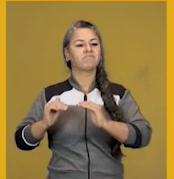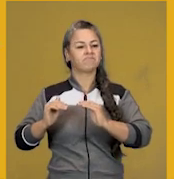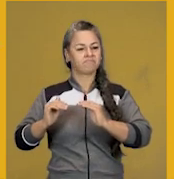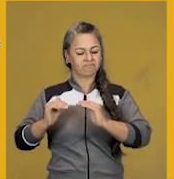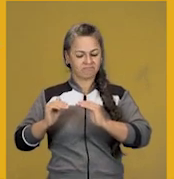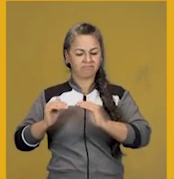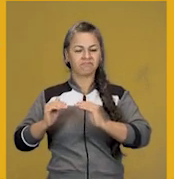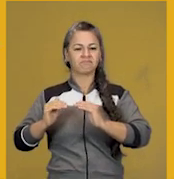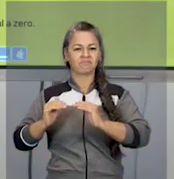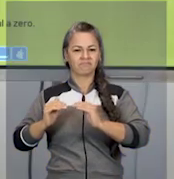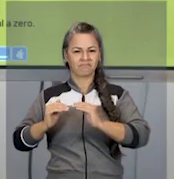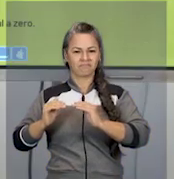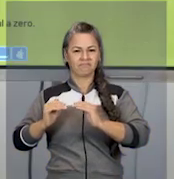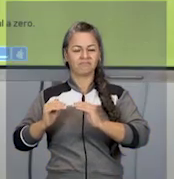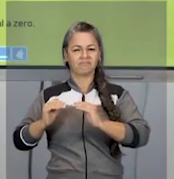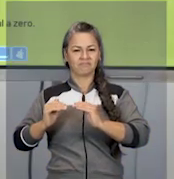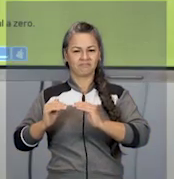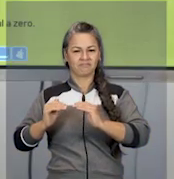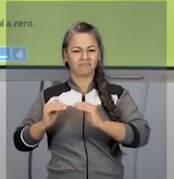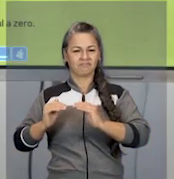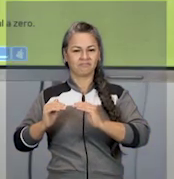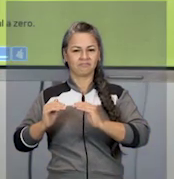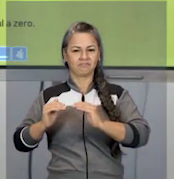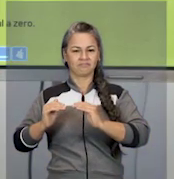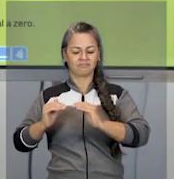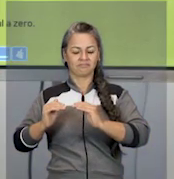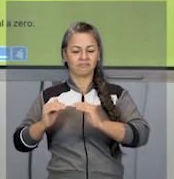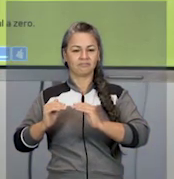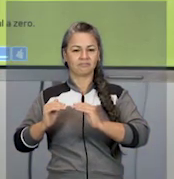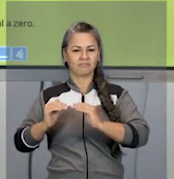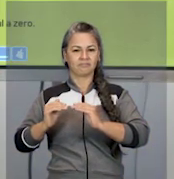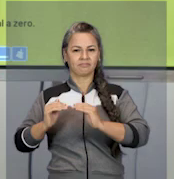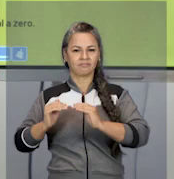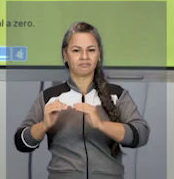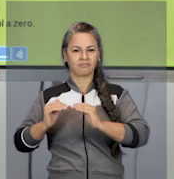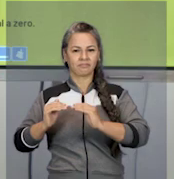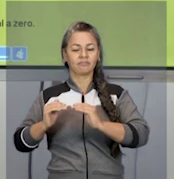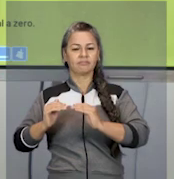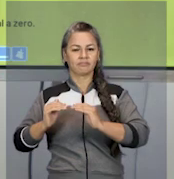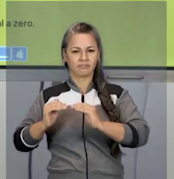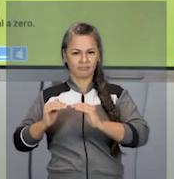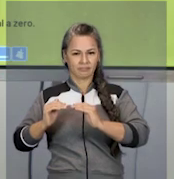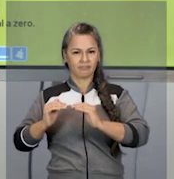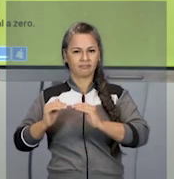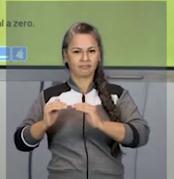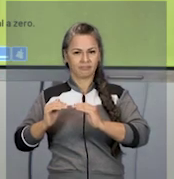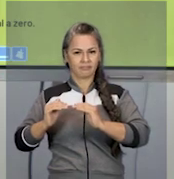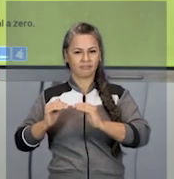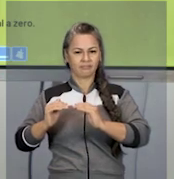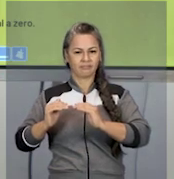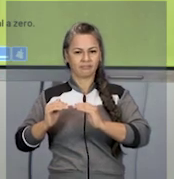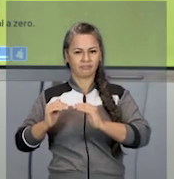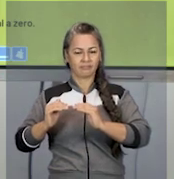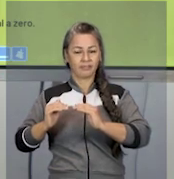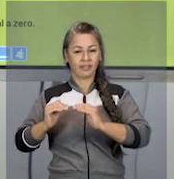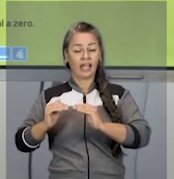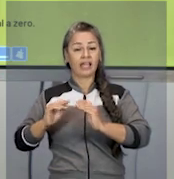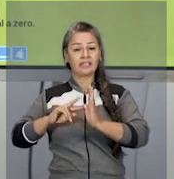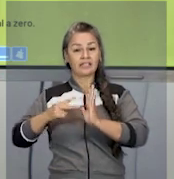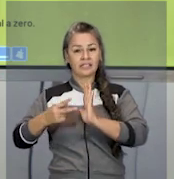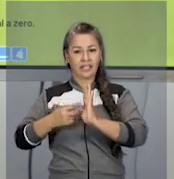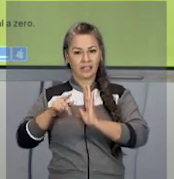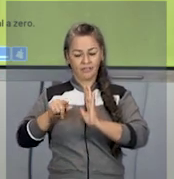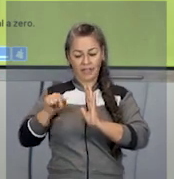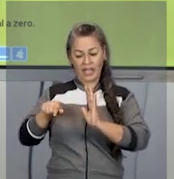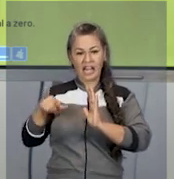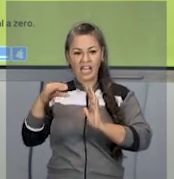do B, do outro corpo, tende a aumentar. Então, na lógica, quem está cedendo